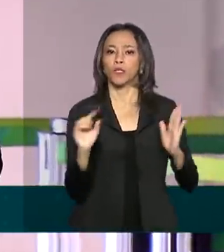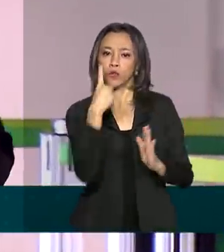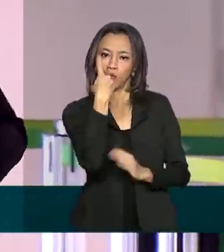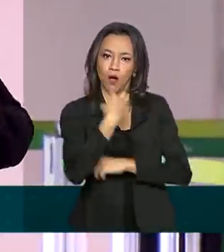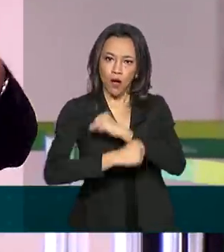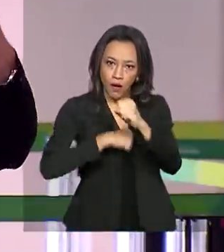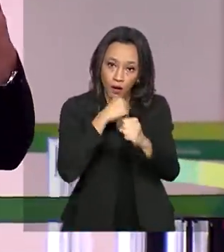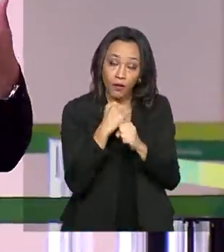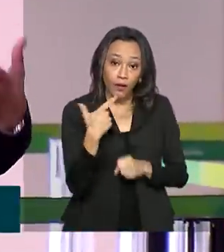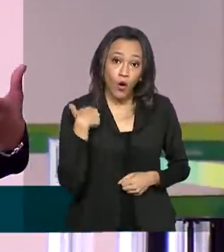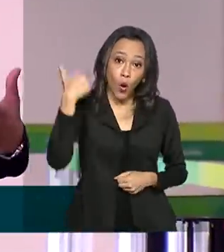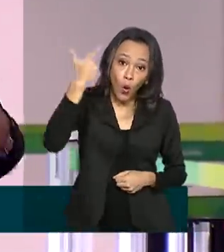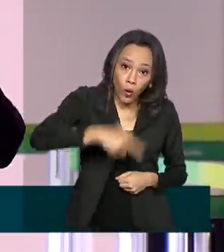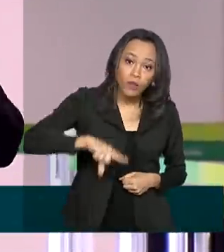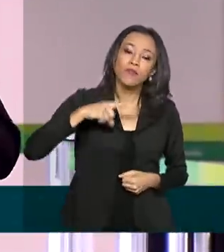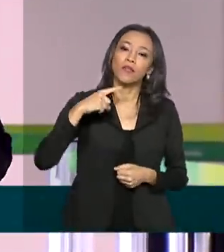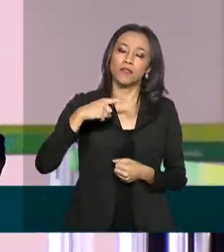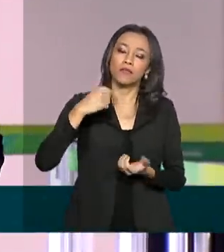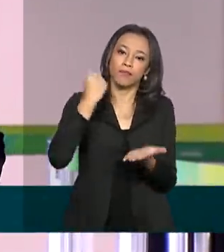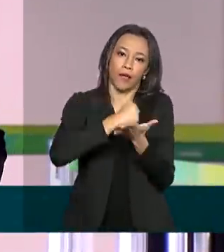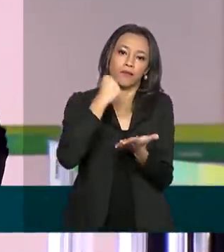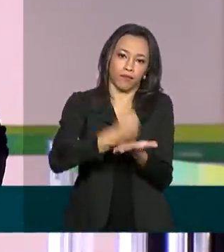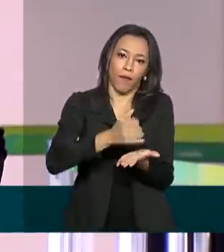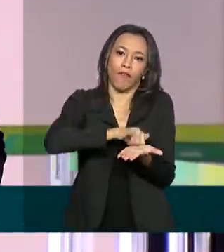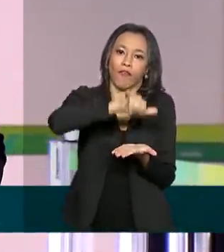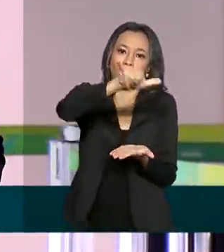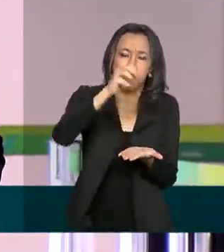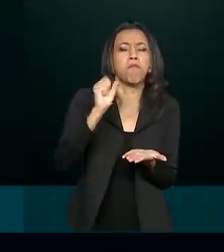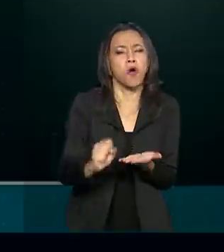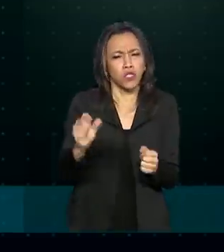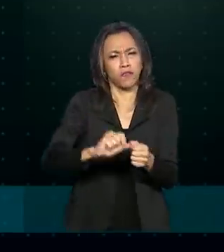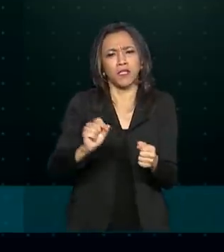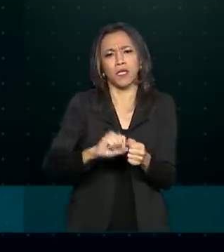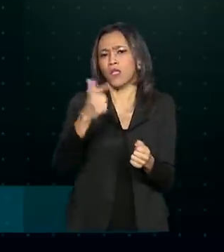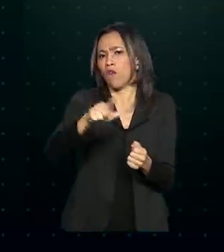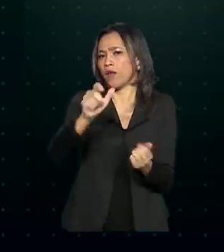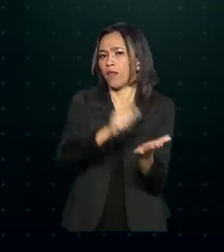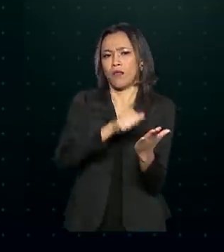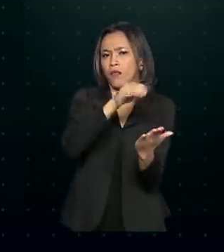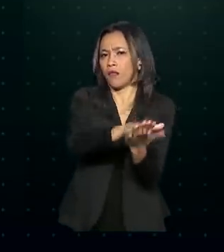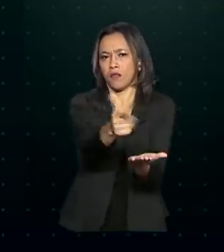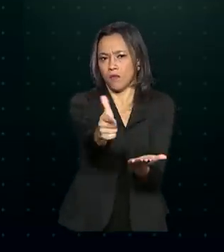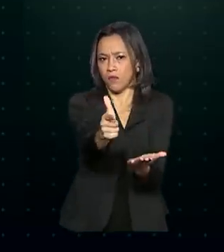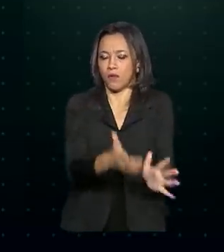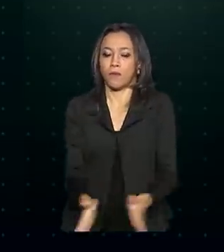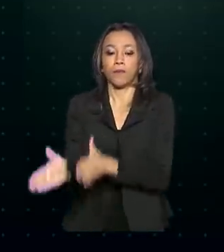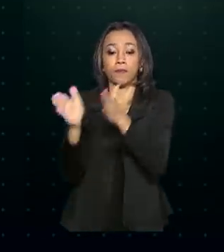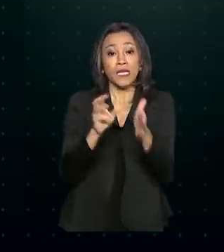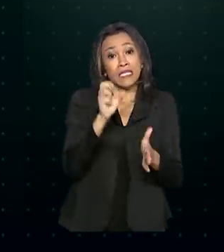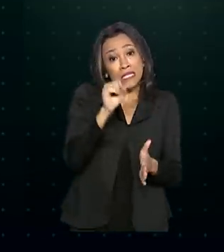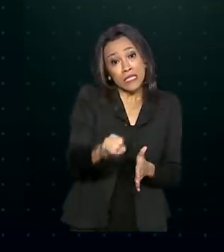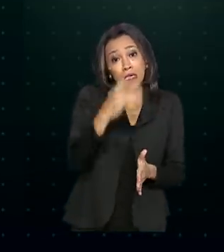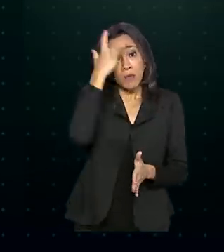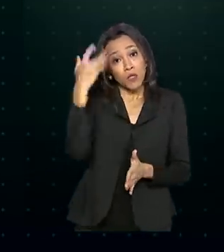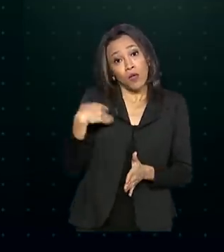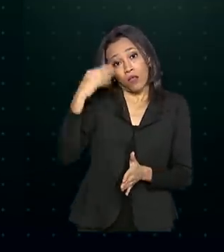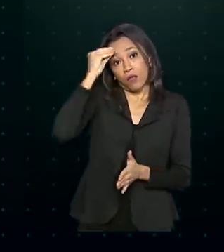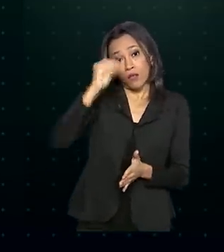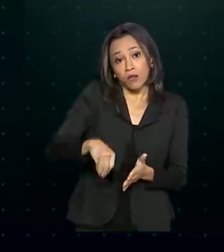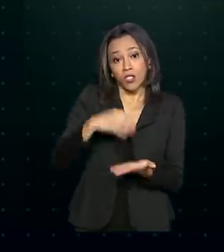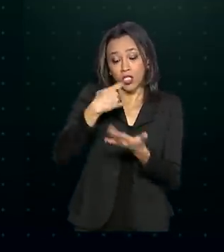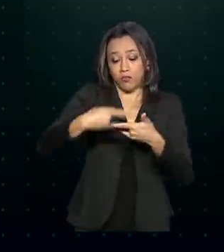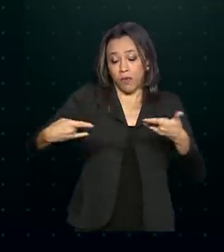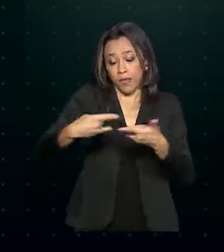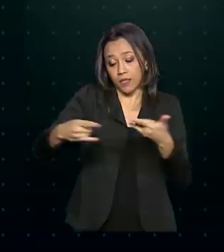E quem quiser remarcar a viagem, pode fazer isso sem multa. Já para os casos em que o passageiro desiste da passagem, em